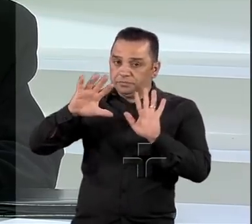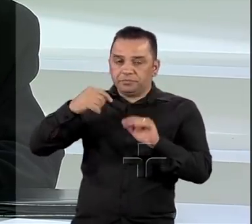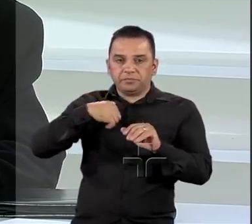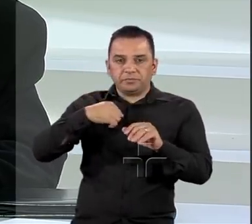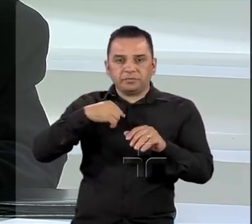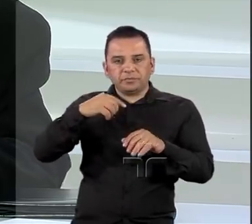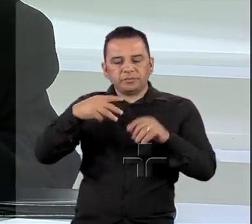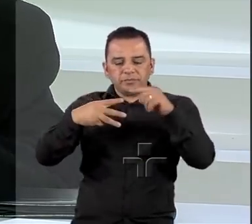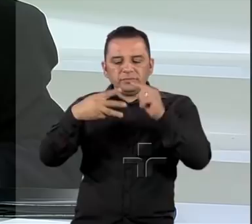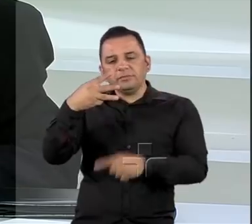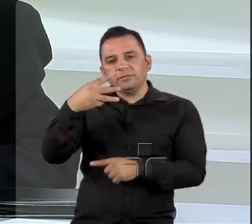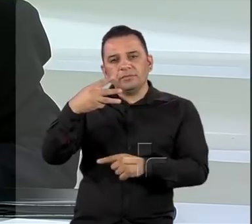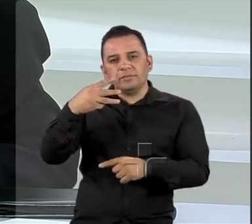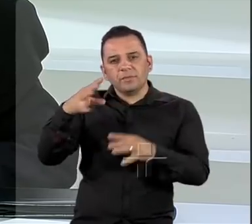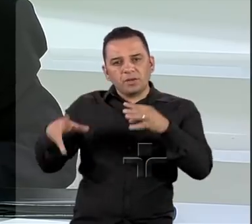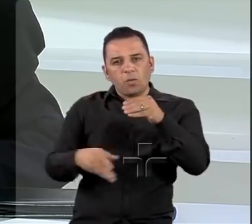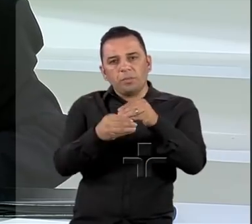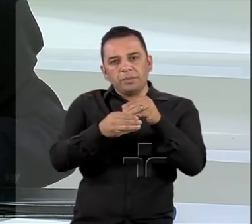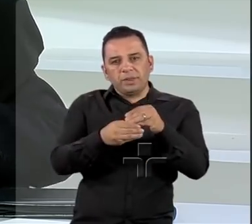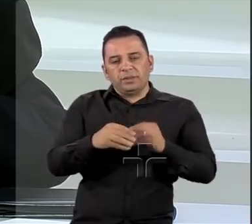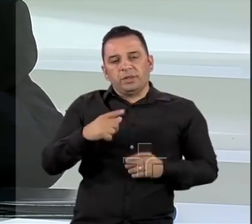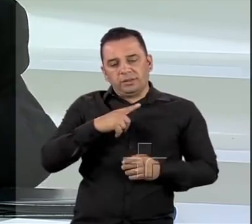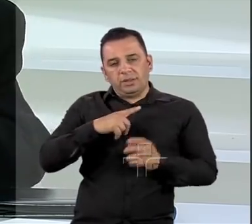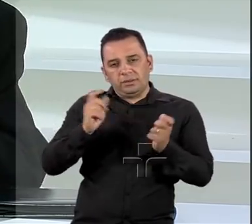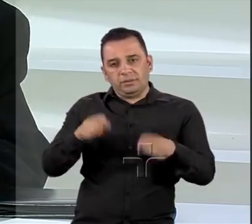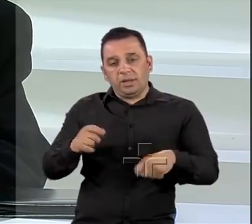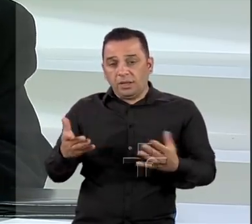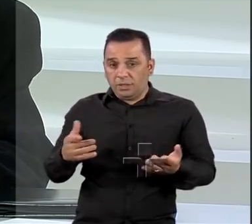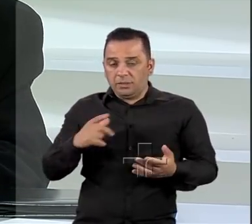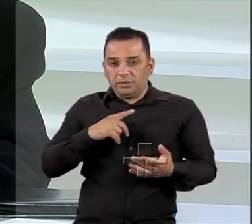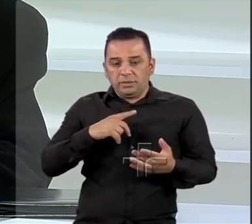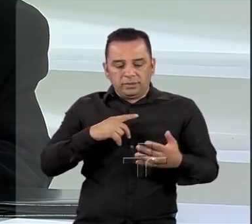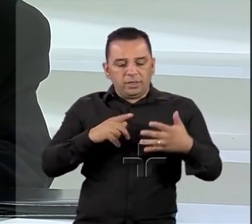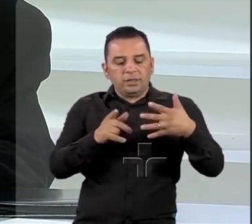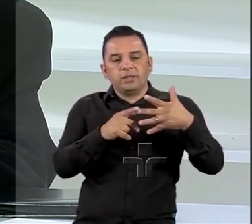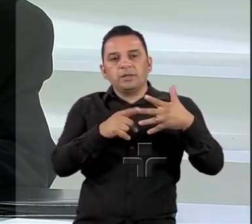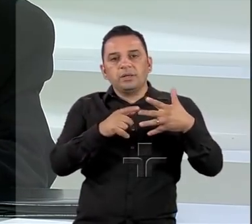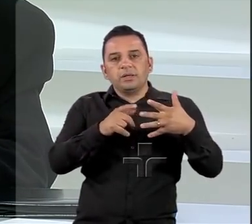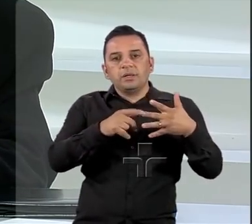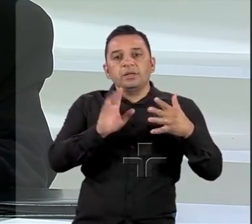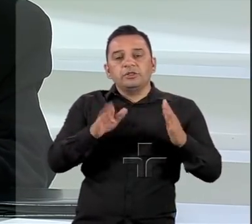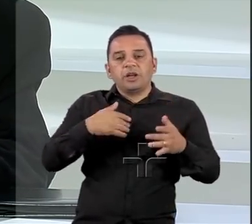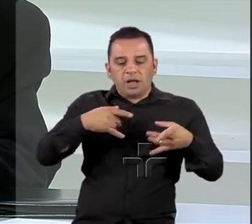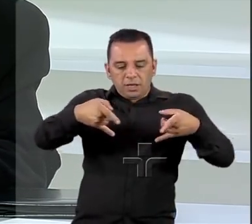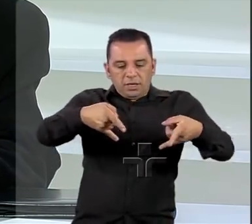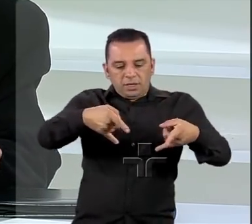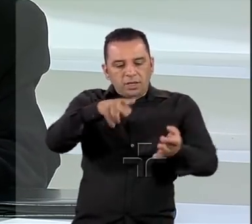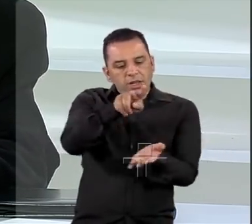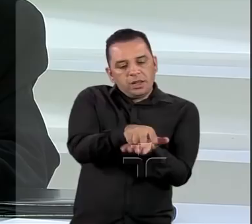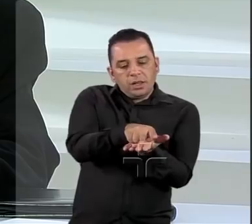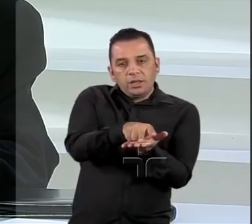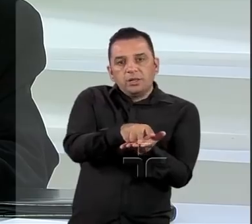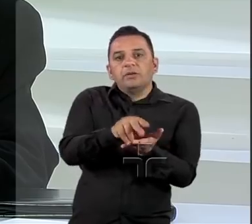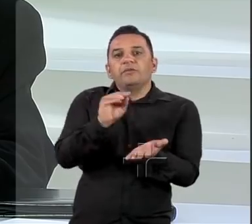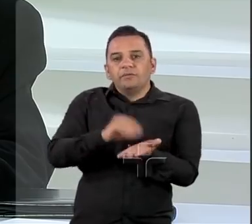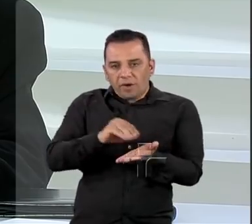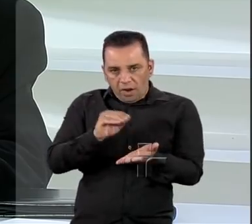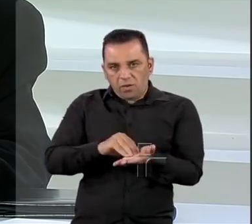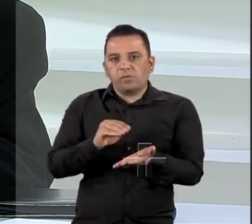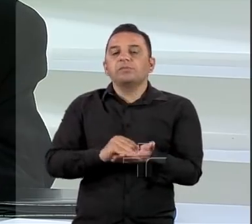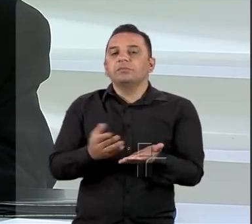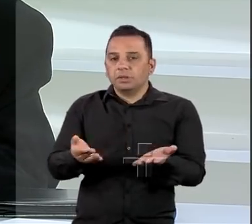aqui 3 suplementares. A falta de leitos. Então, nós precisamos ter um Programa Nacional de Edificação em